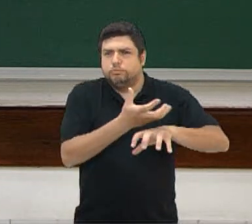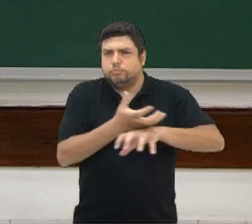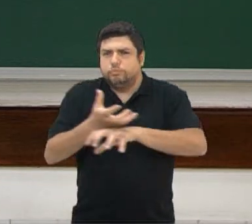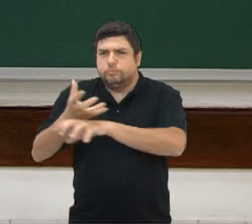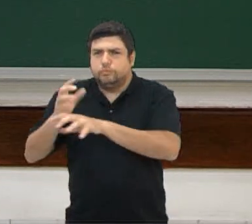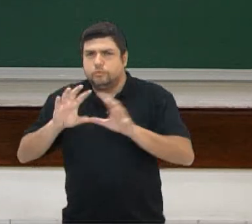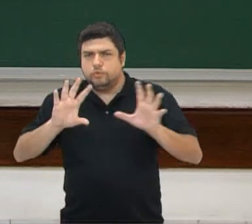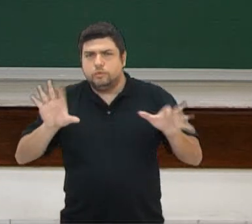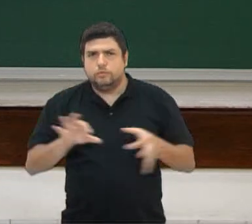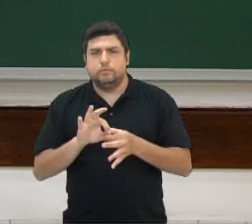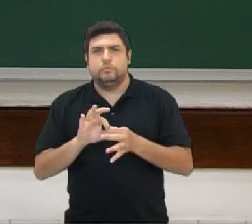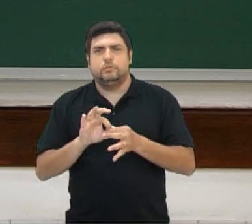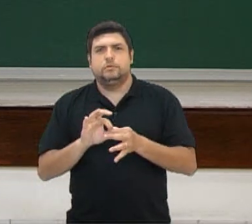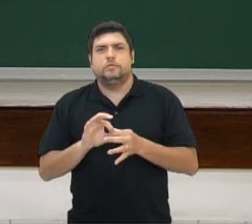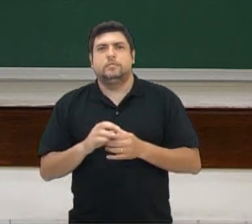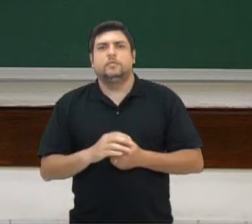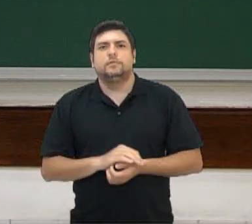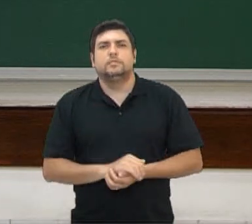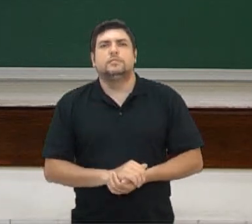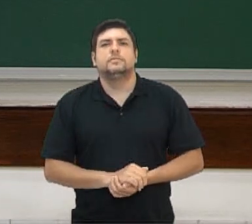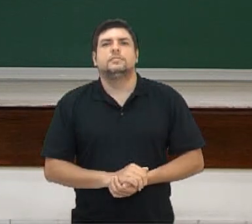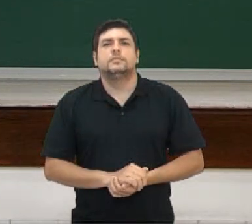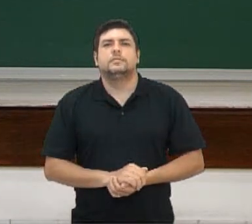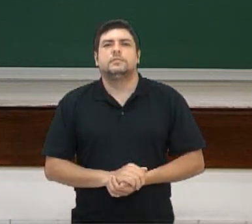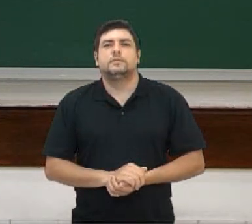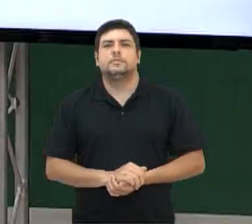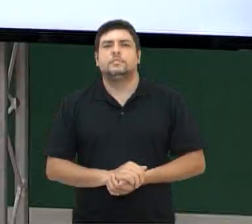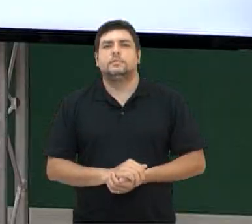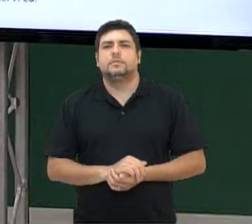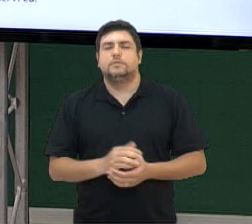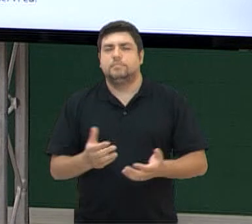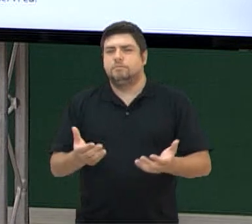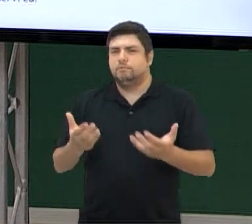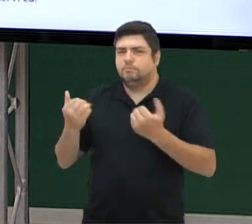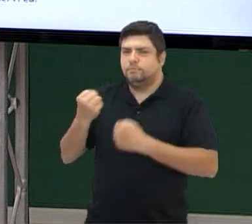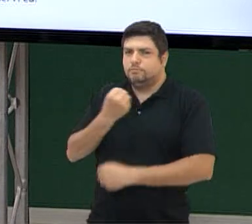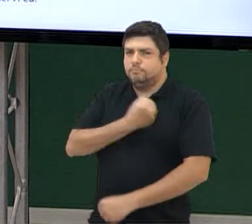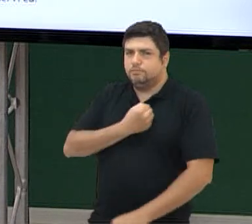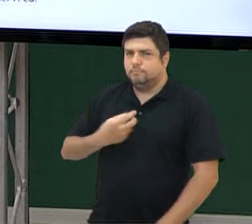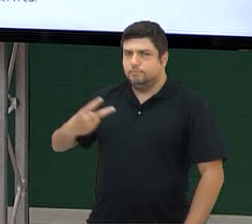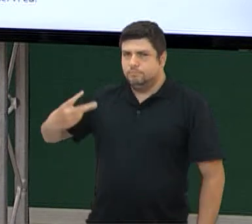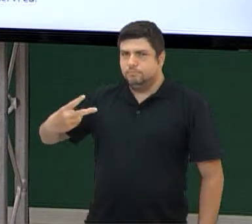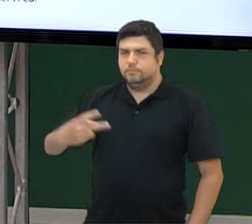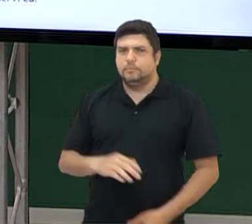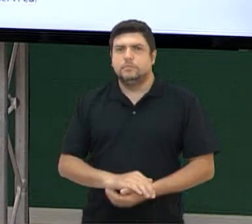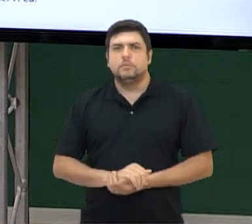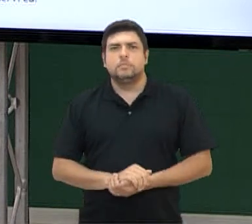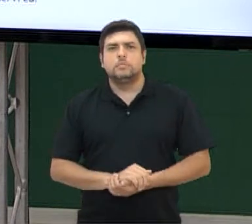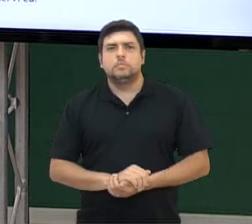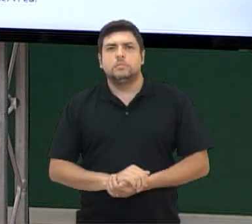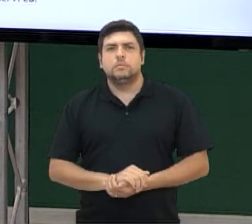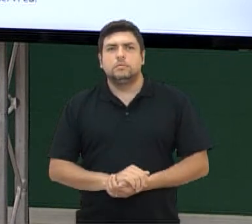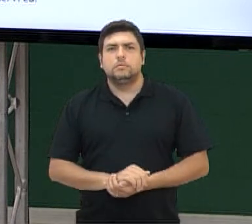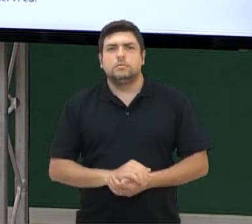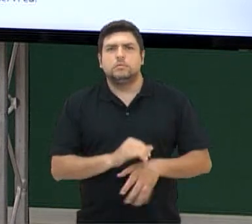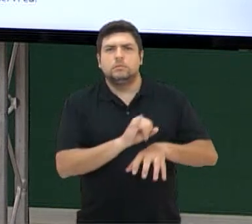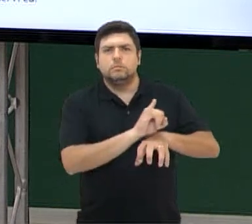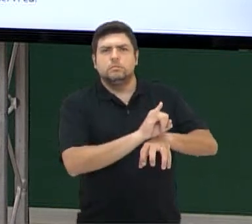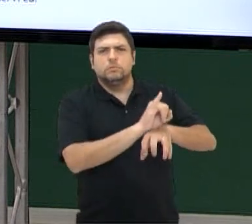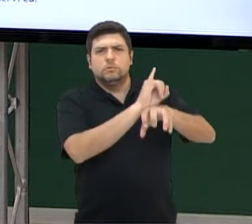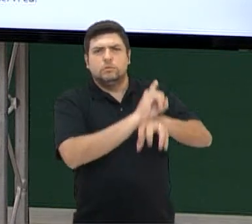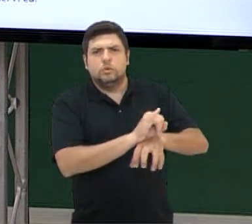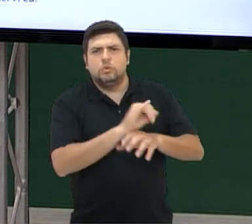ampla. Legal? Vamos lá, vem comigo aqui na 2. Definições de instituições totais.